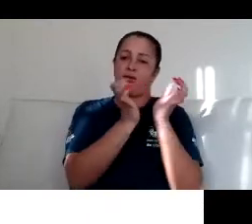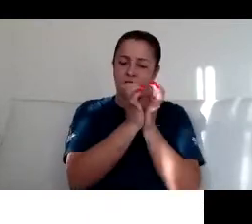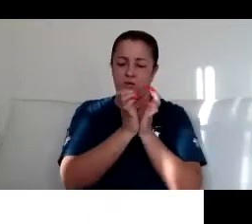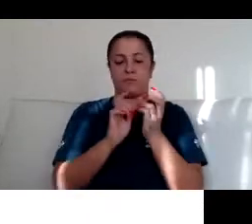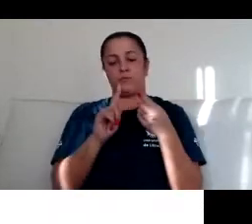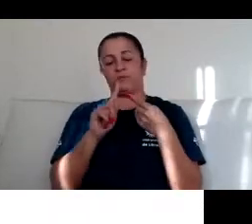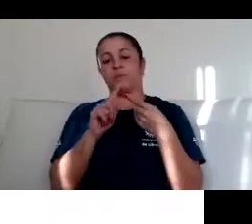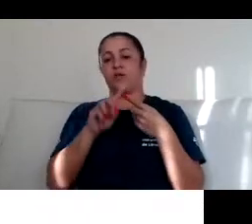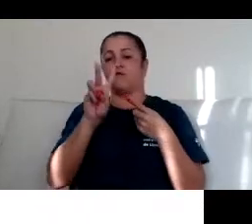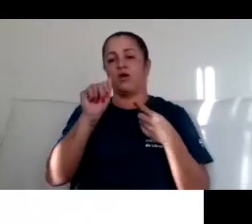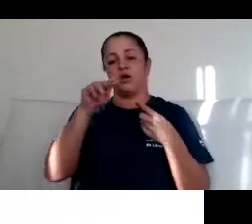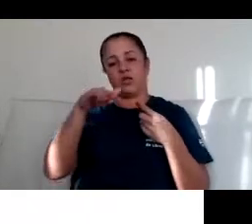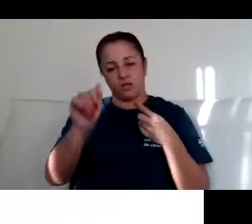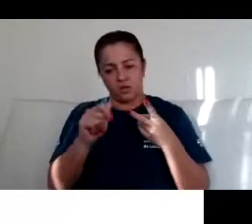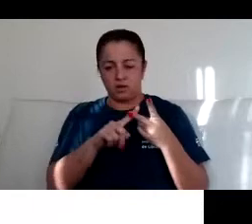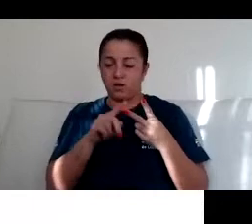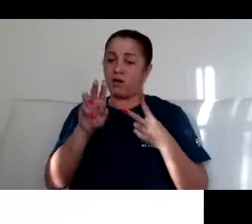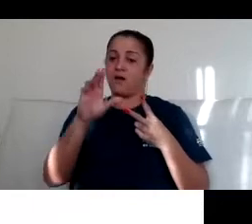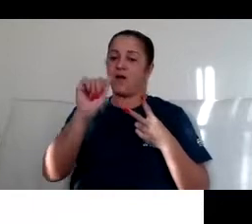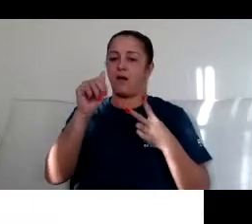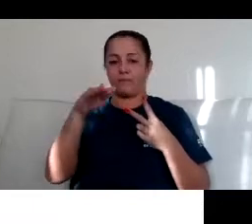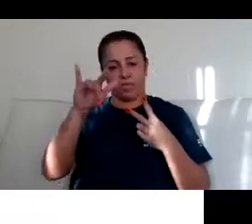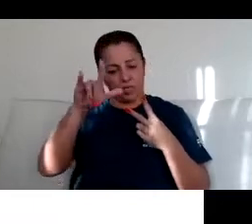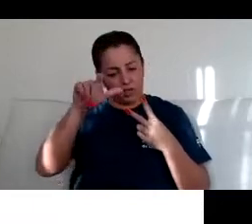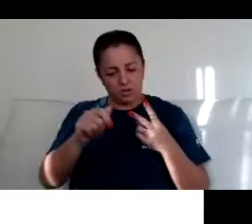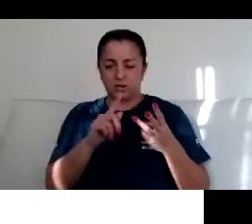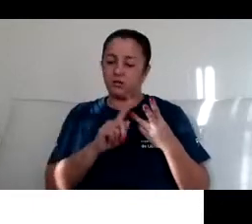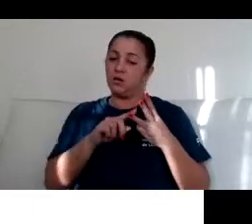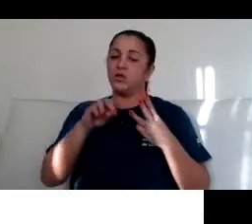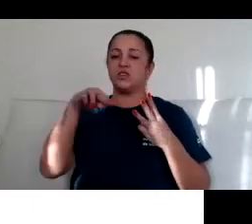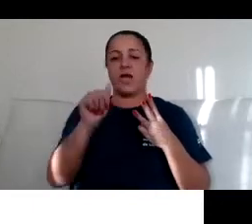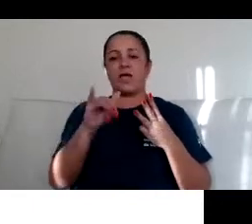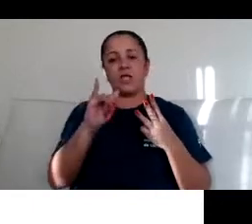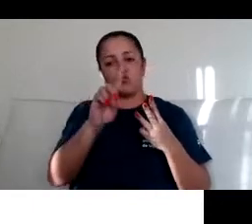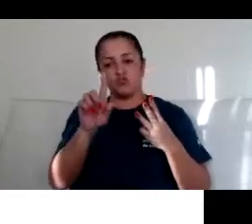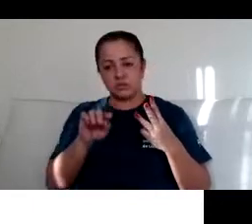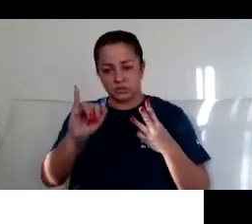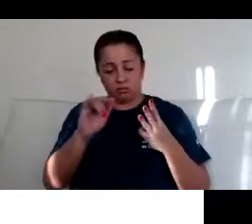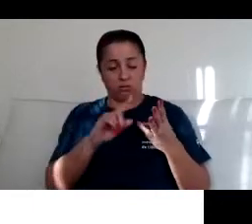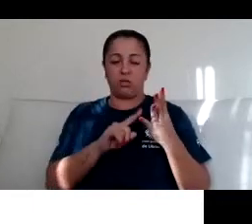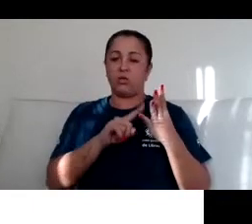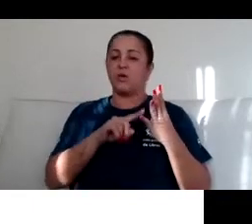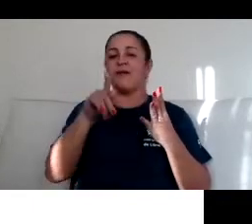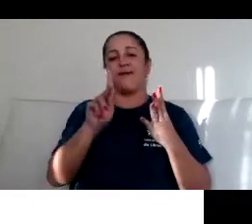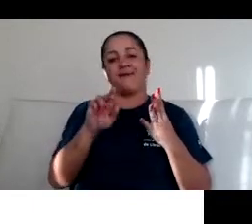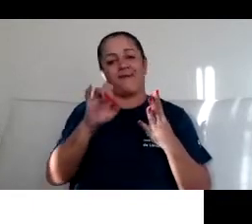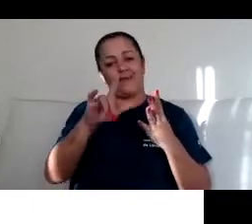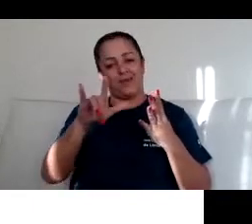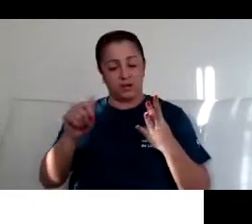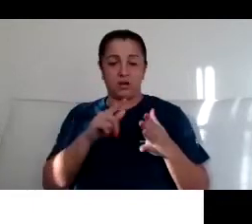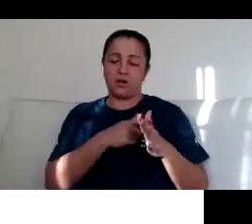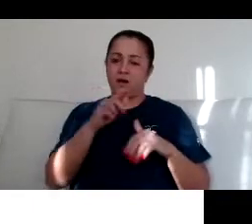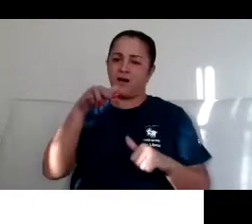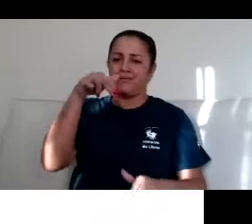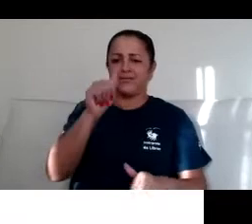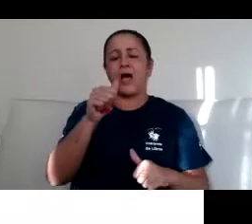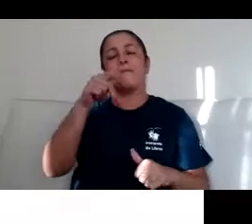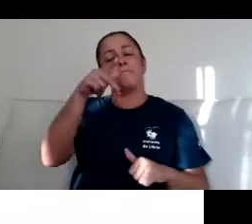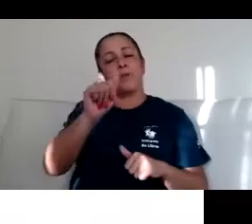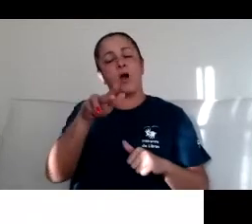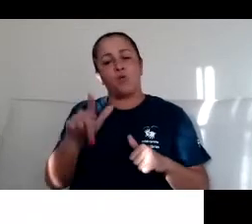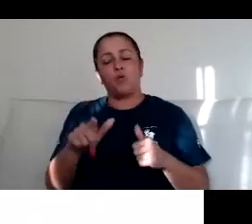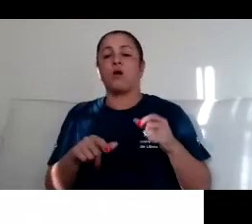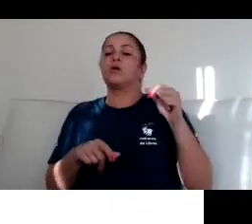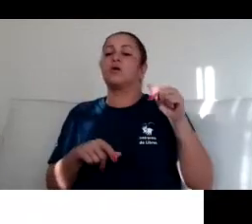Vânia Ferreira, Camila Araújo Sá, Mayuzi Tulani, Keila Rodrigues, Ana Paula Nascimento, Ana Paula